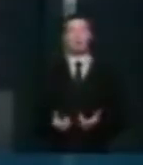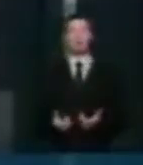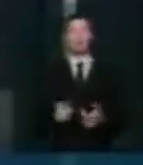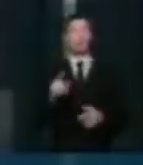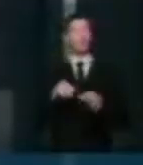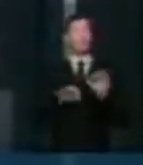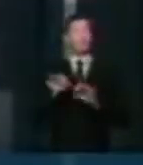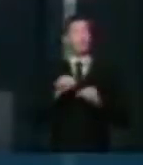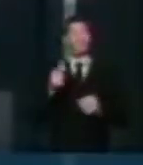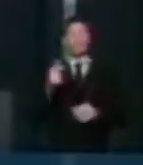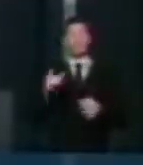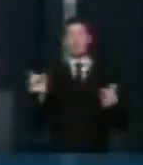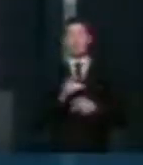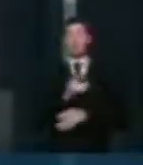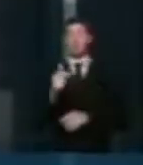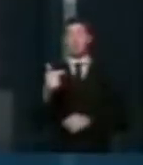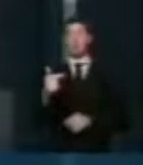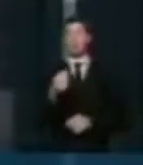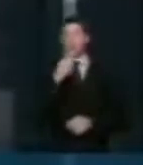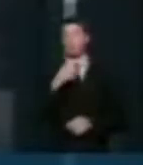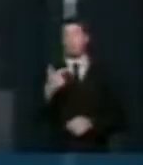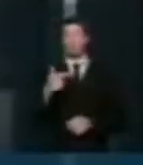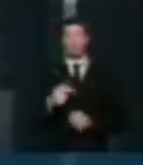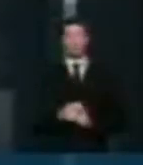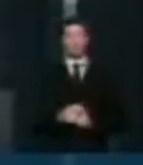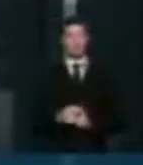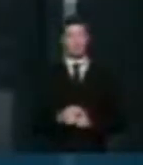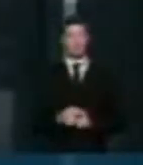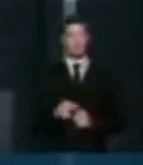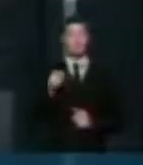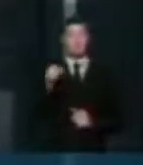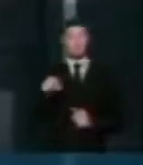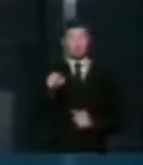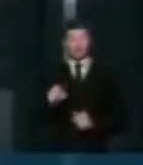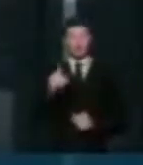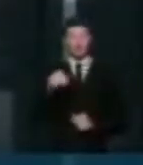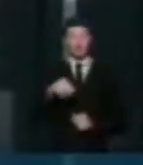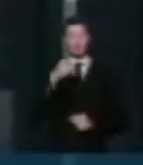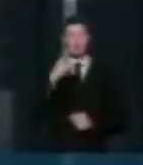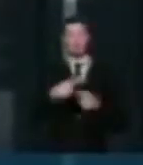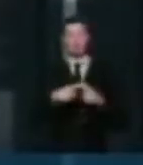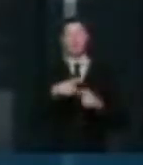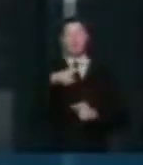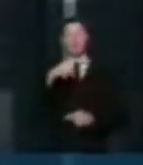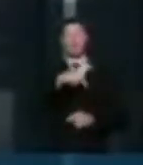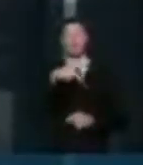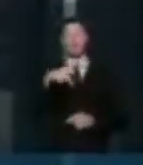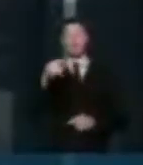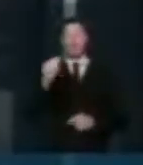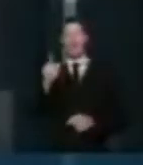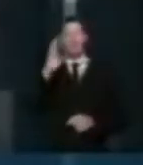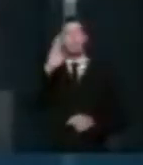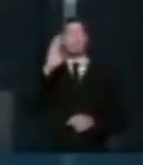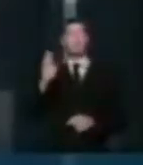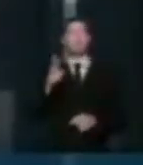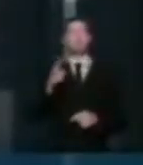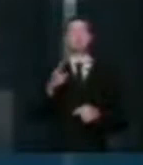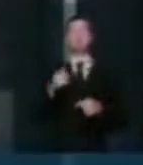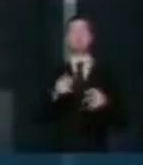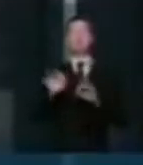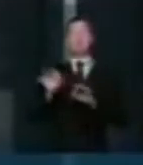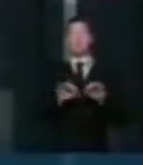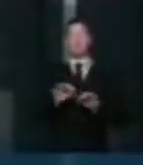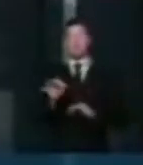bem feito. Isso que acabamos de ter a sanção de um novo PPA, Peças Maiores do Planejamento Brasileiro para os